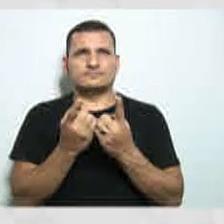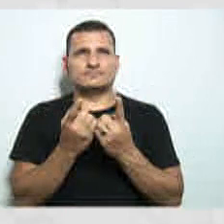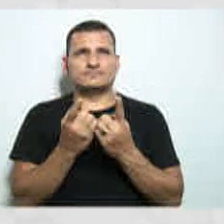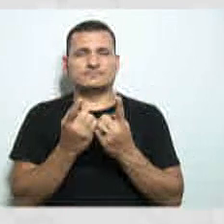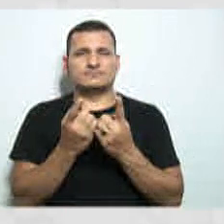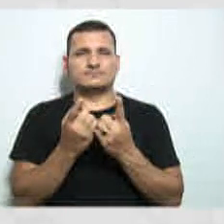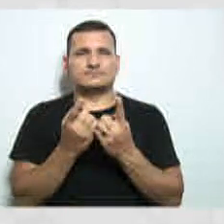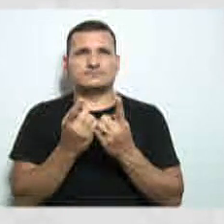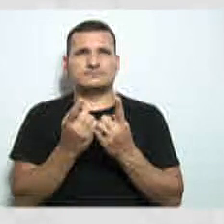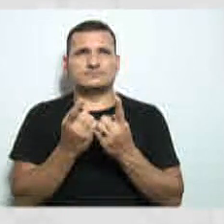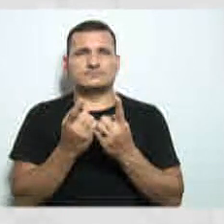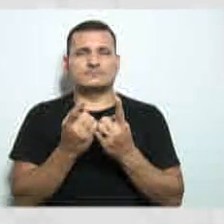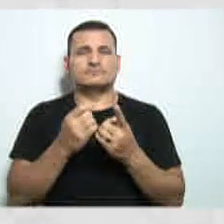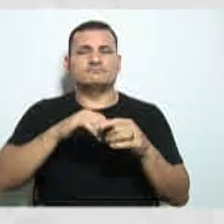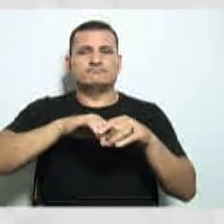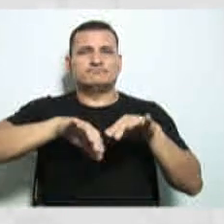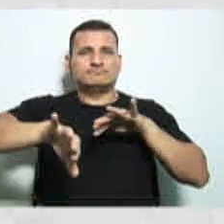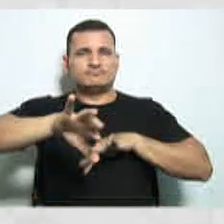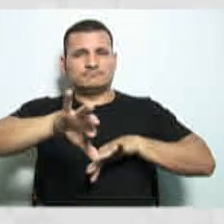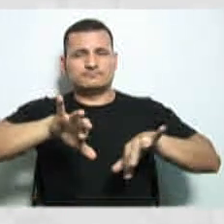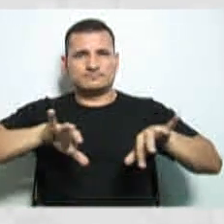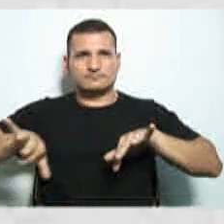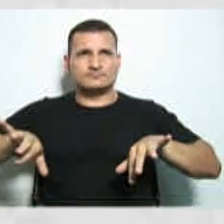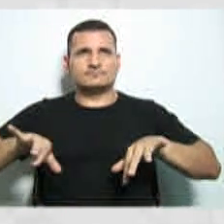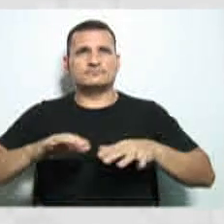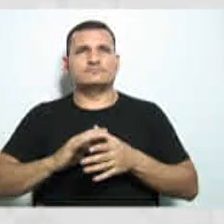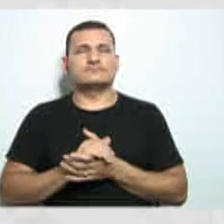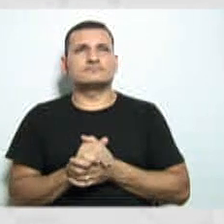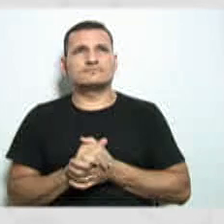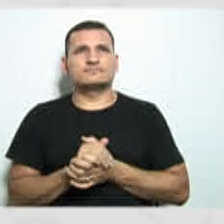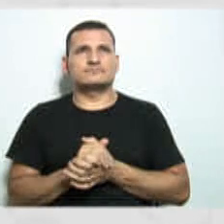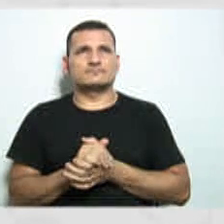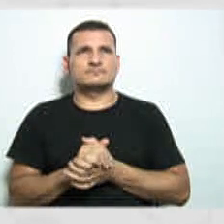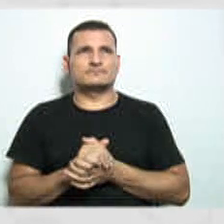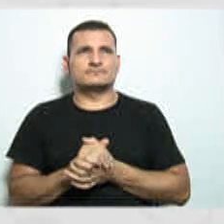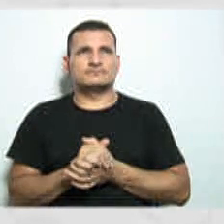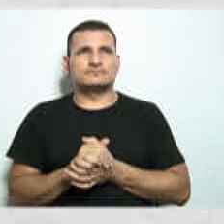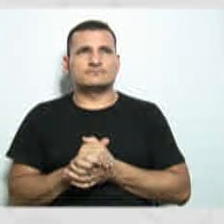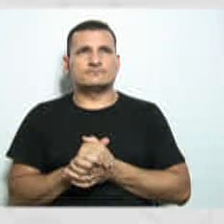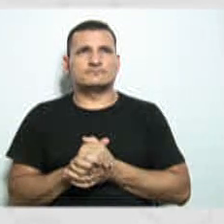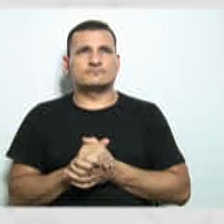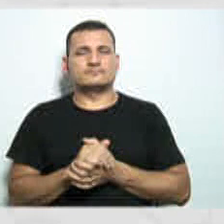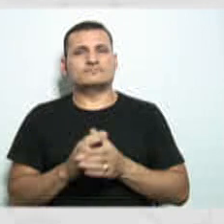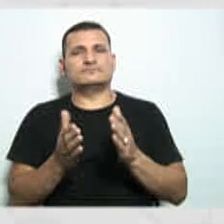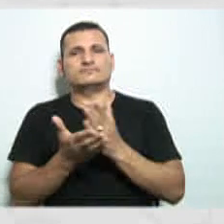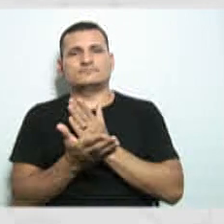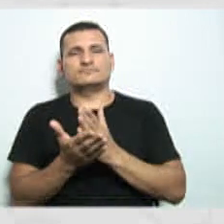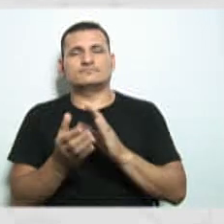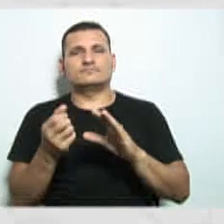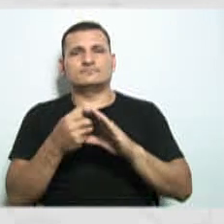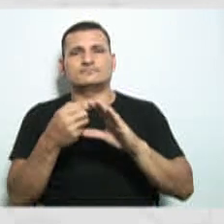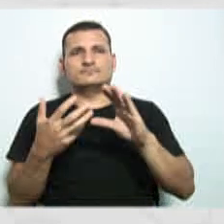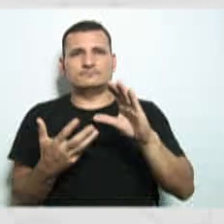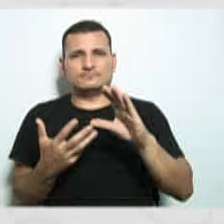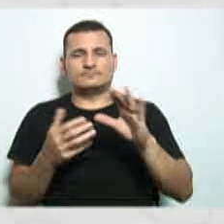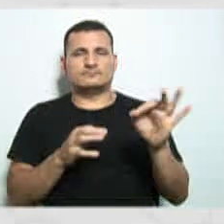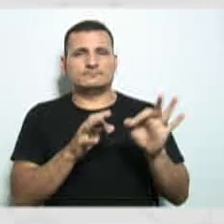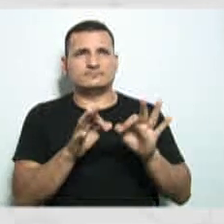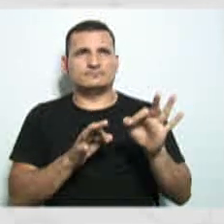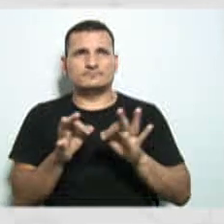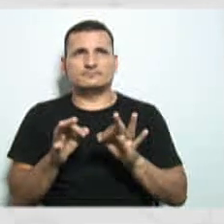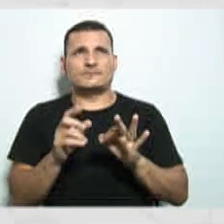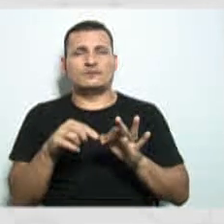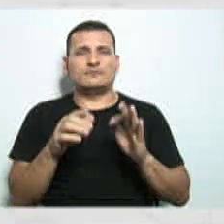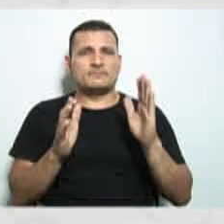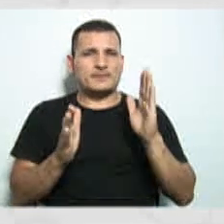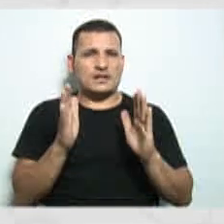forma separada. Muito bem. Algumas características desse planejamento. É a médio